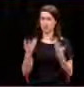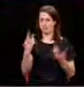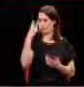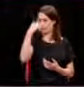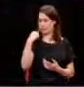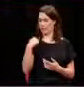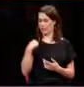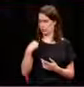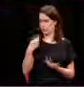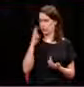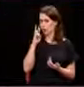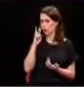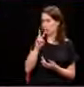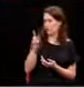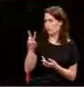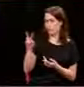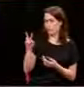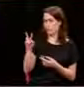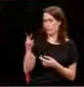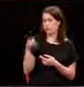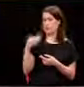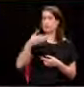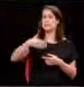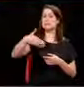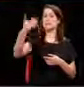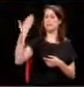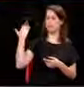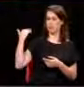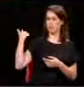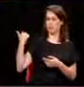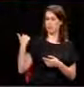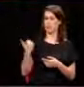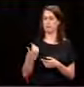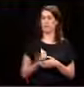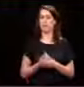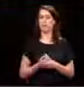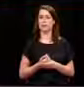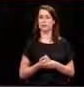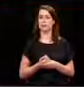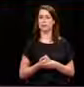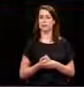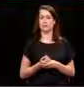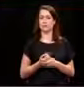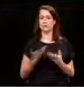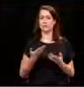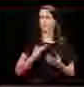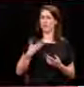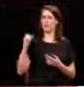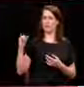vejo os cegos ainda na semana passada, foi um rapazinho cego, só veio o Diogo.